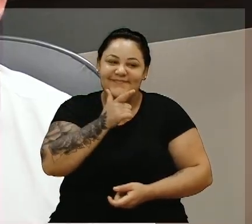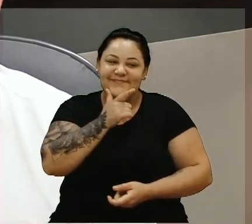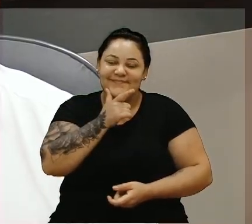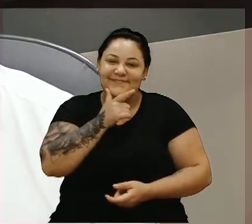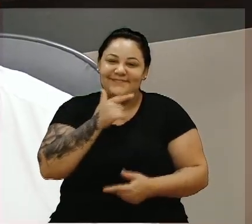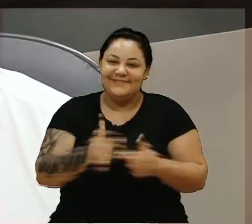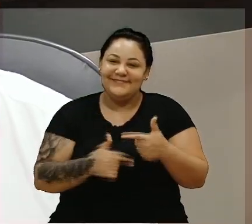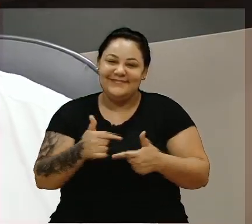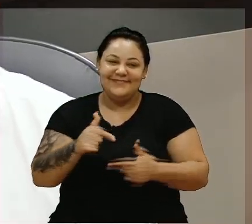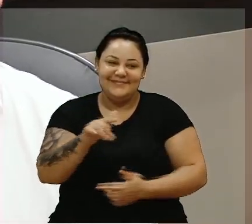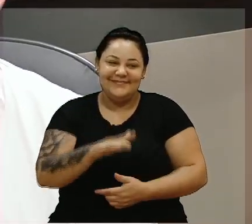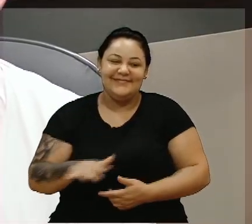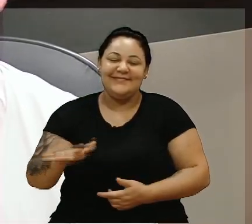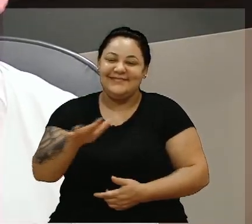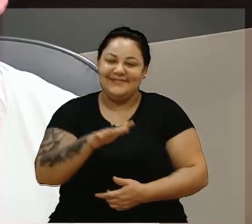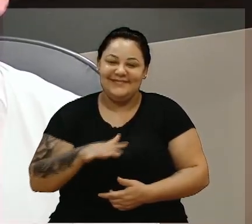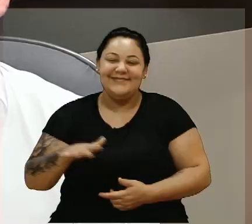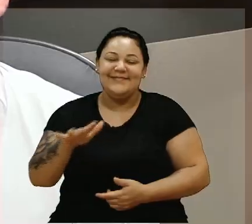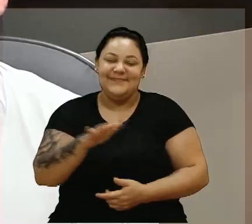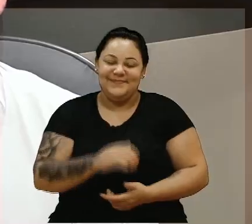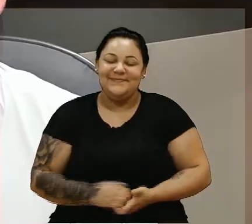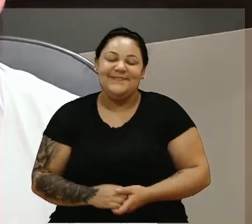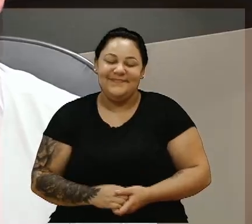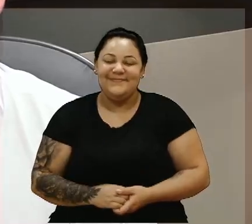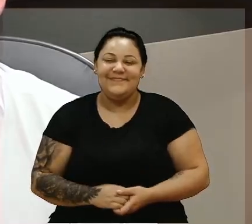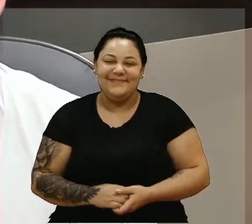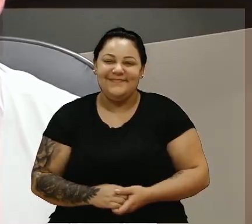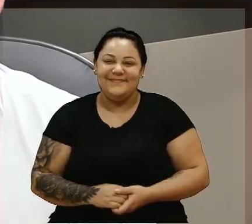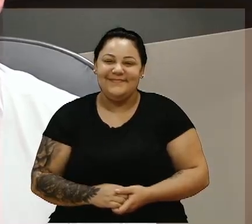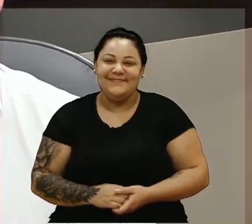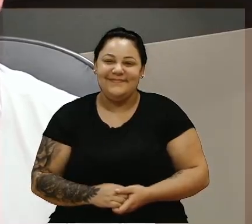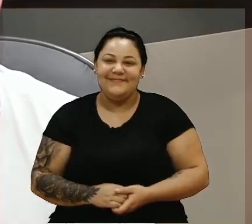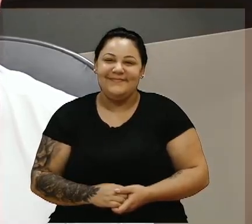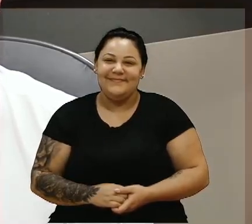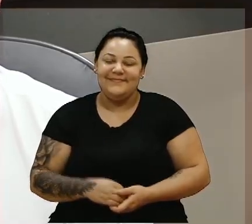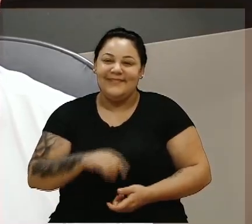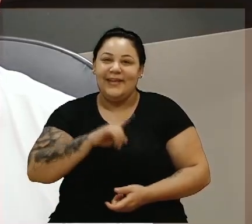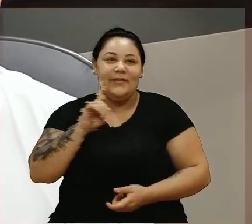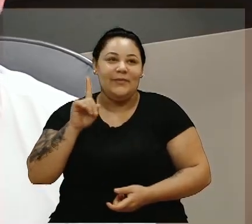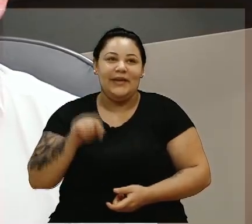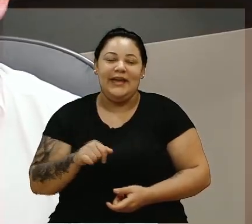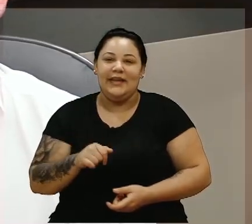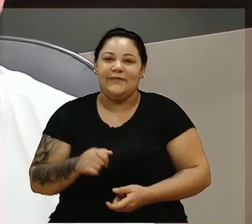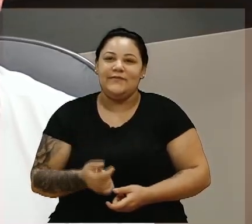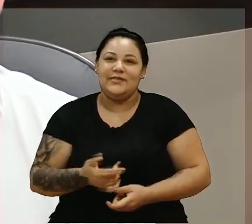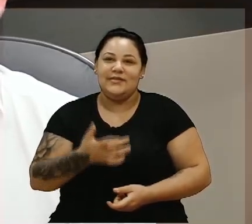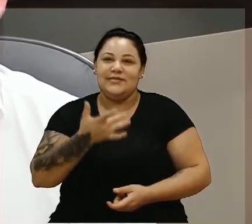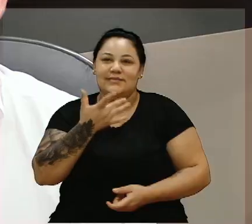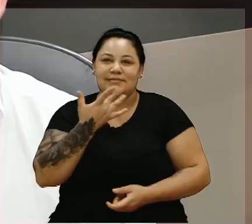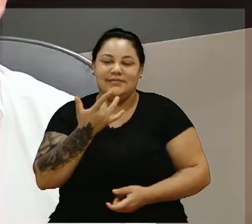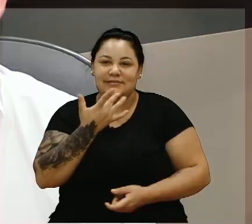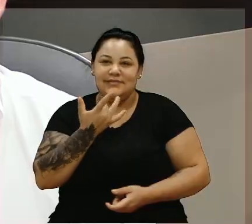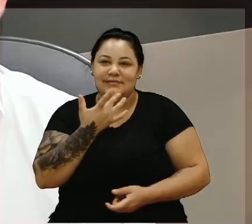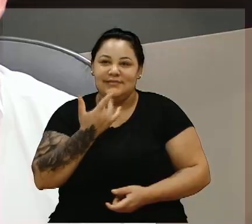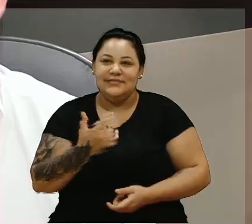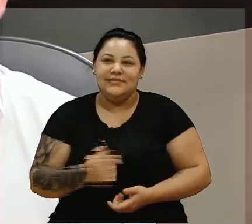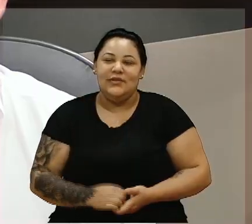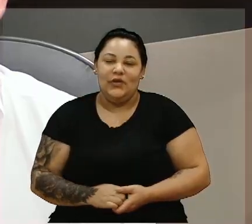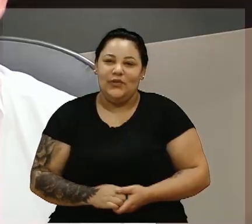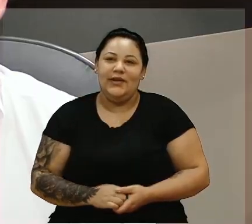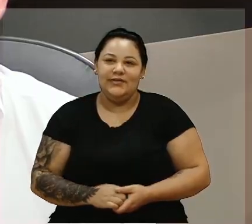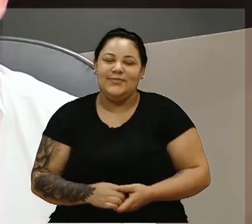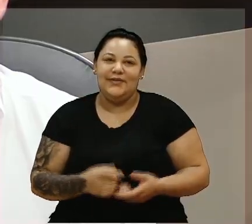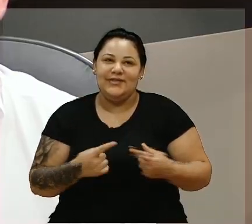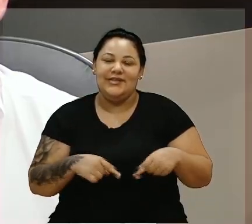então eu acho que é uma área que tem que ter vocação para trabalhar, então não é fácil. Então aqui o meu respeito aos professores e a educação a gente deve